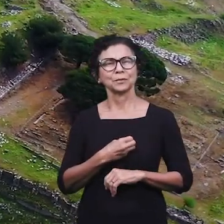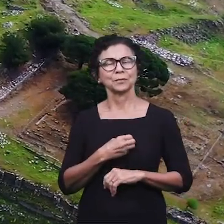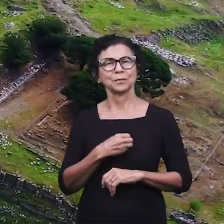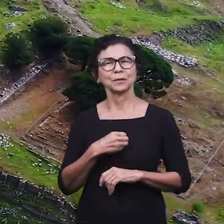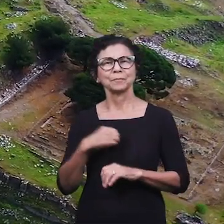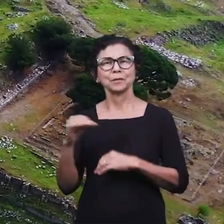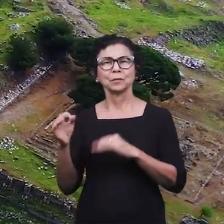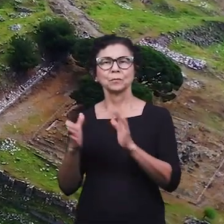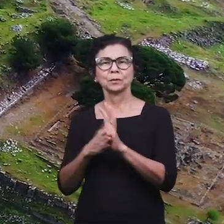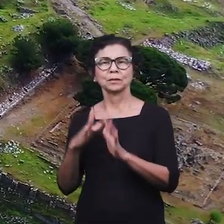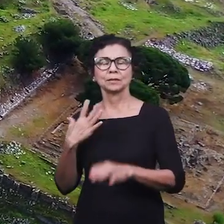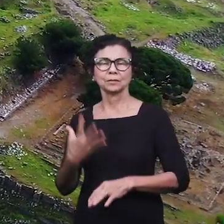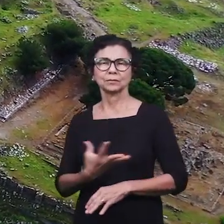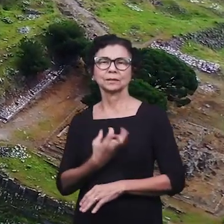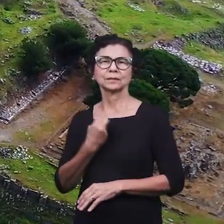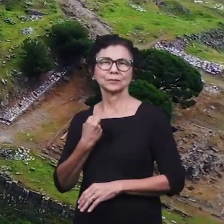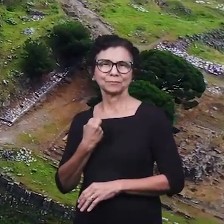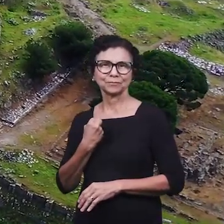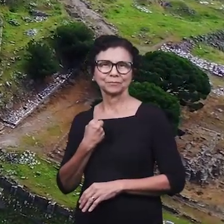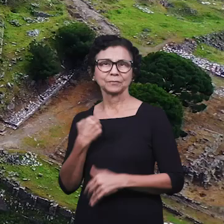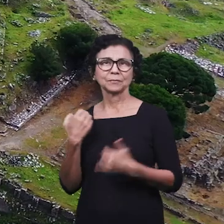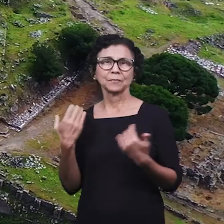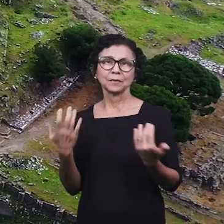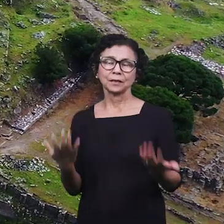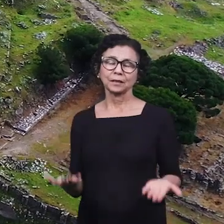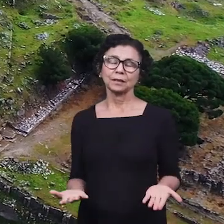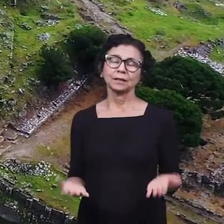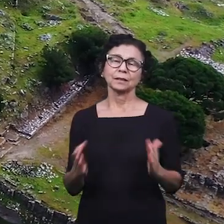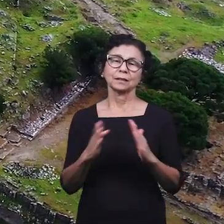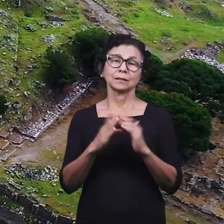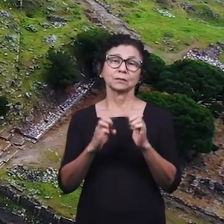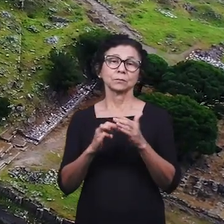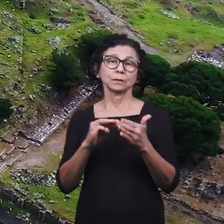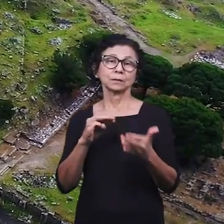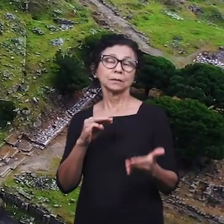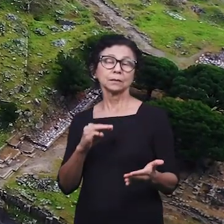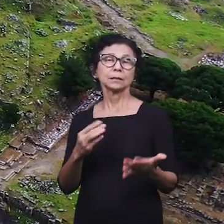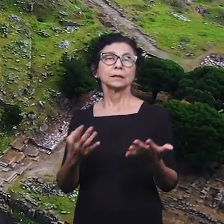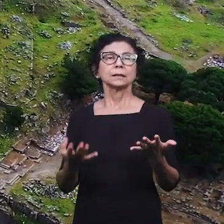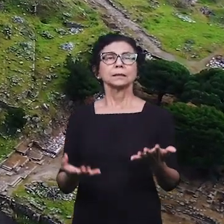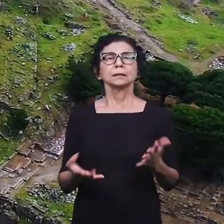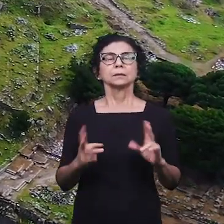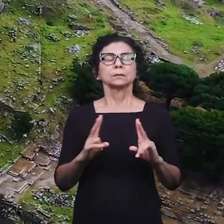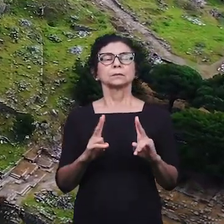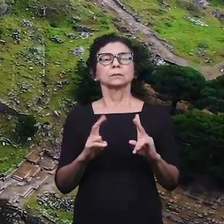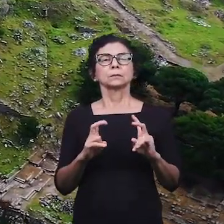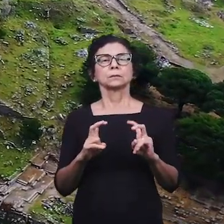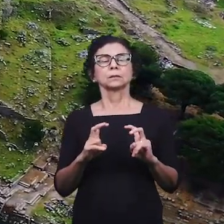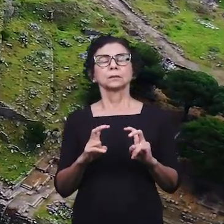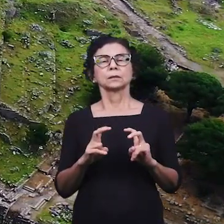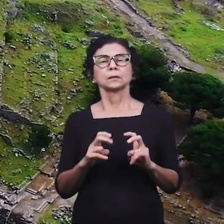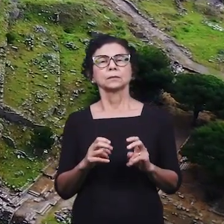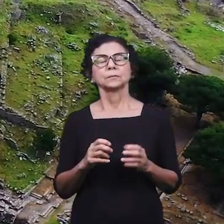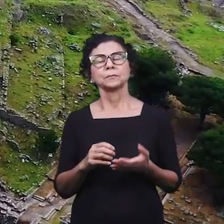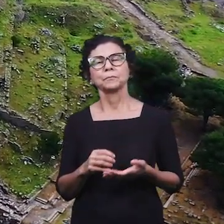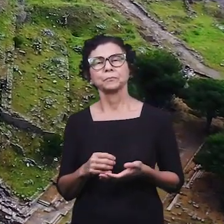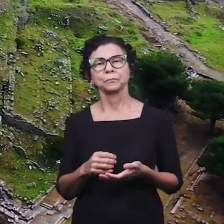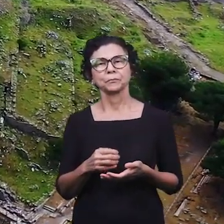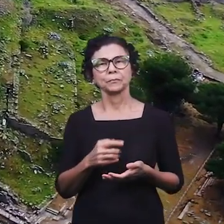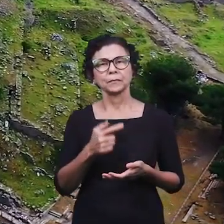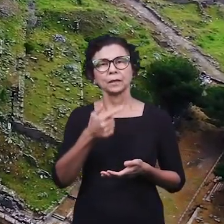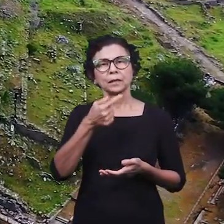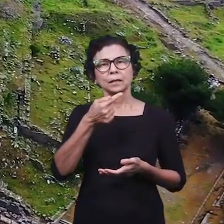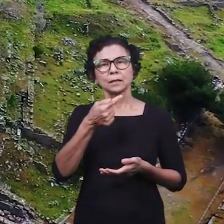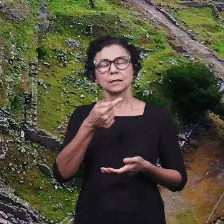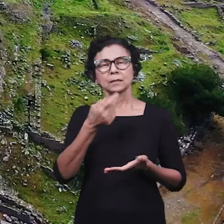sua igreja. É mais uma edição do programa da Igreja Cristã Maranata, no qual estamos abordando o tema das 7 cartas do